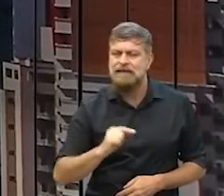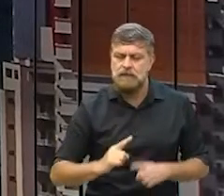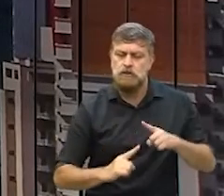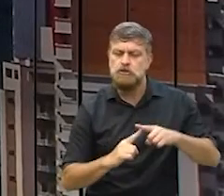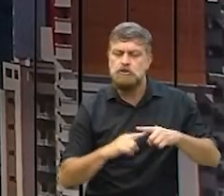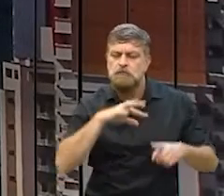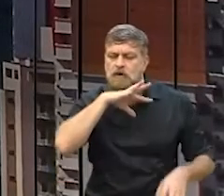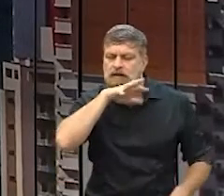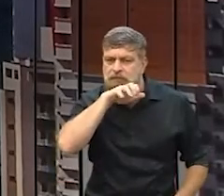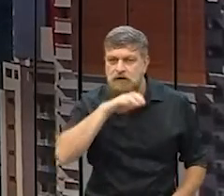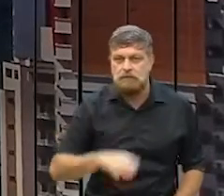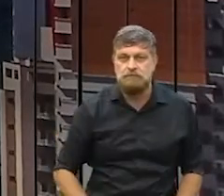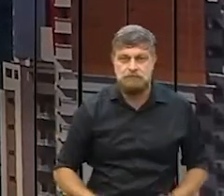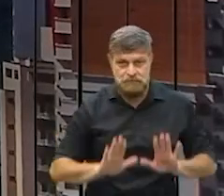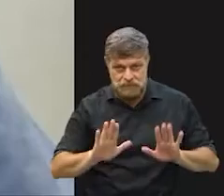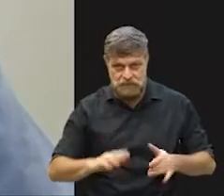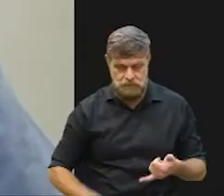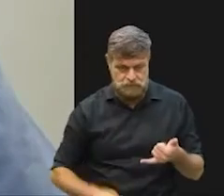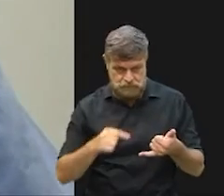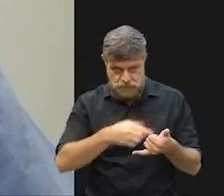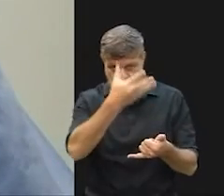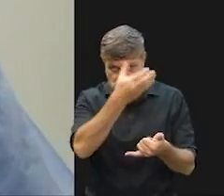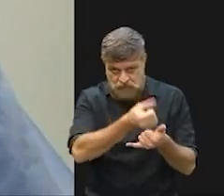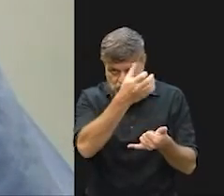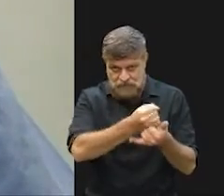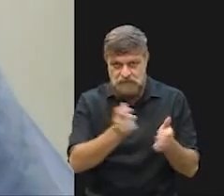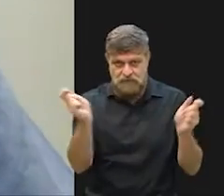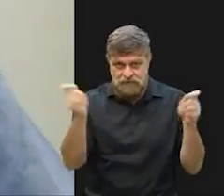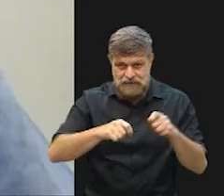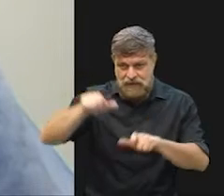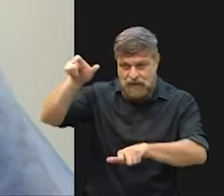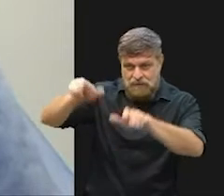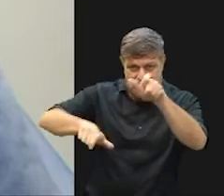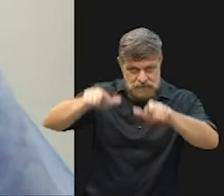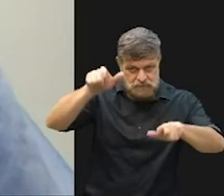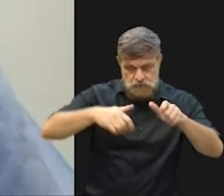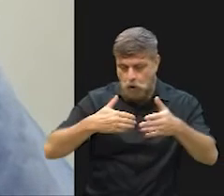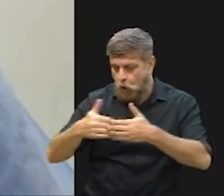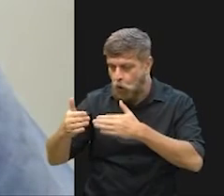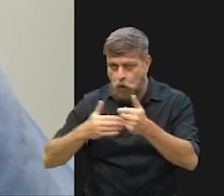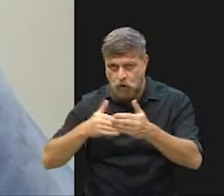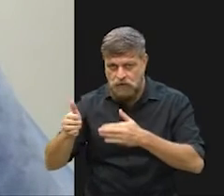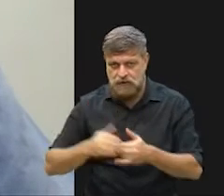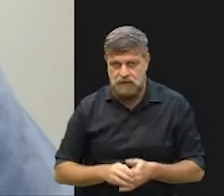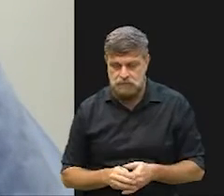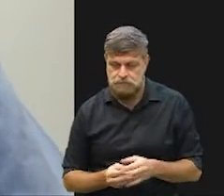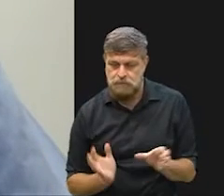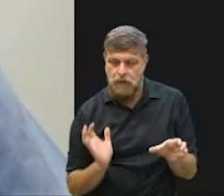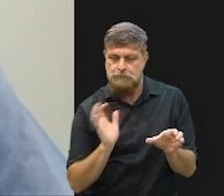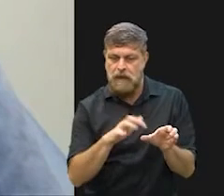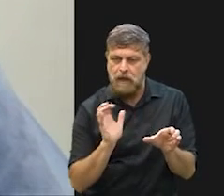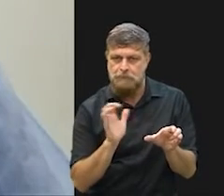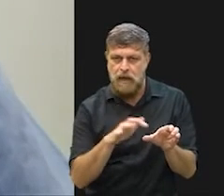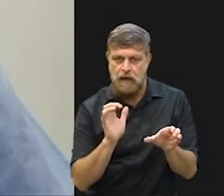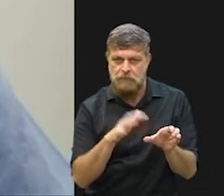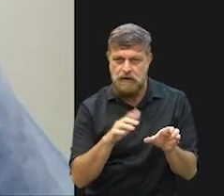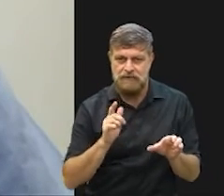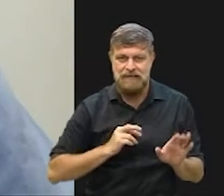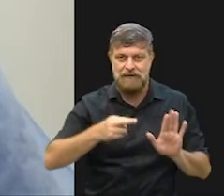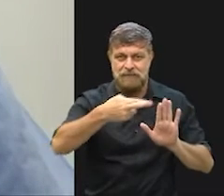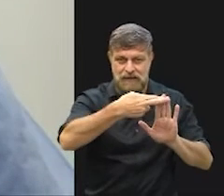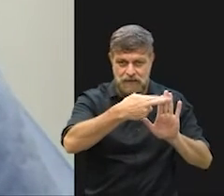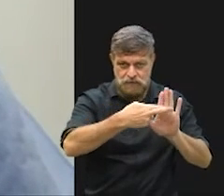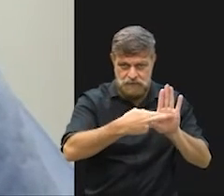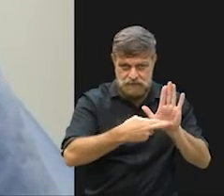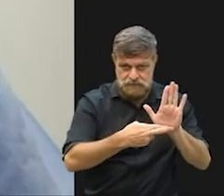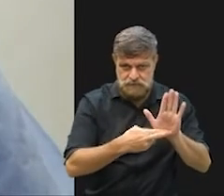Também é um banco aberto, ele dá para pessoas leigas, notificarem. Só que ele tem uma